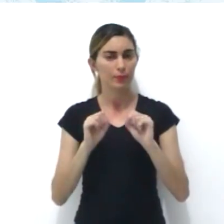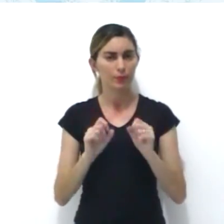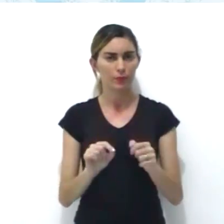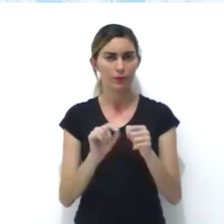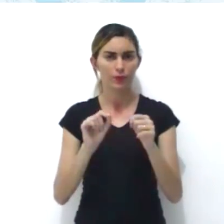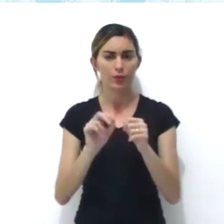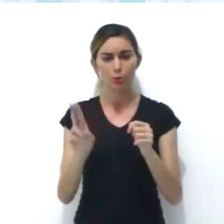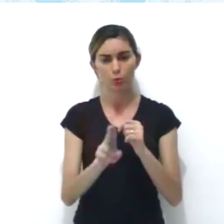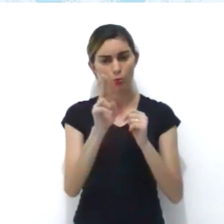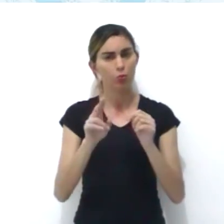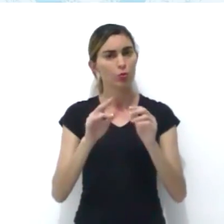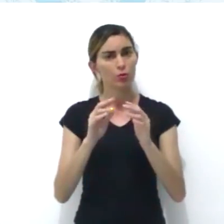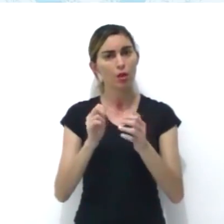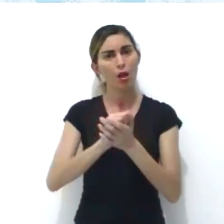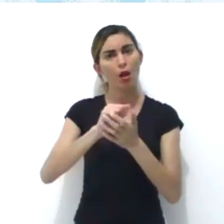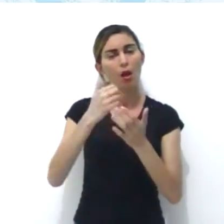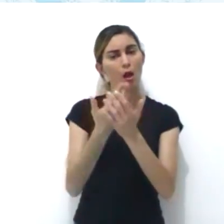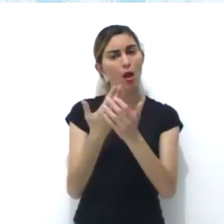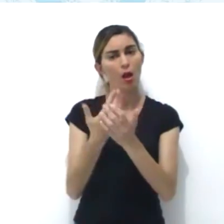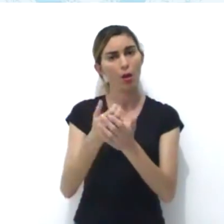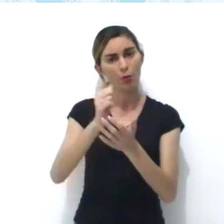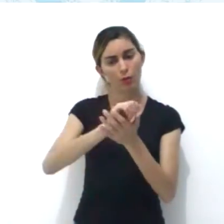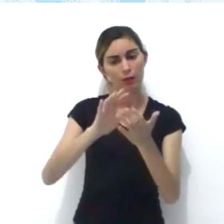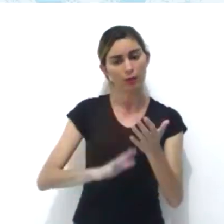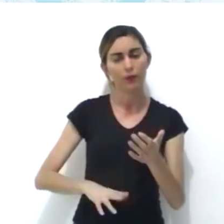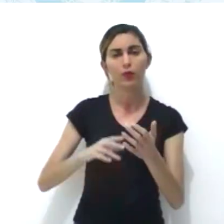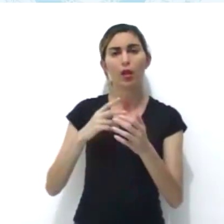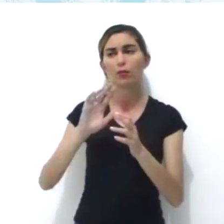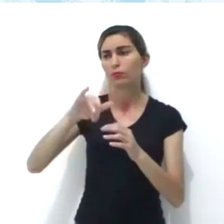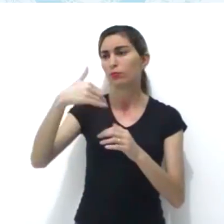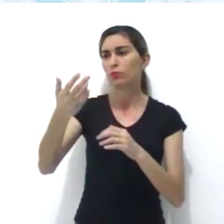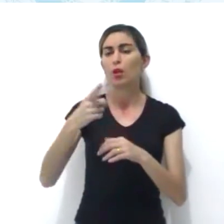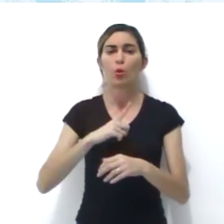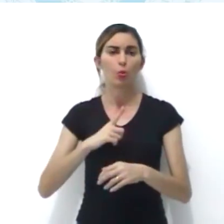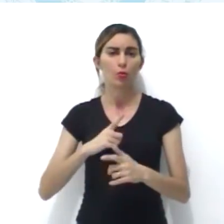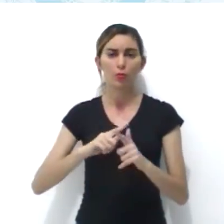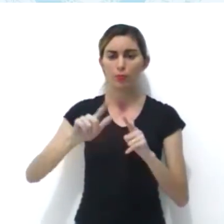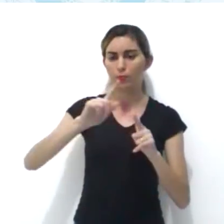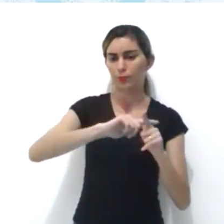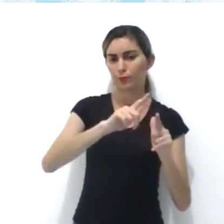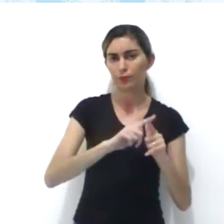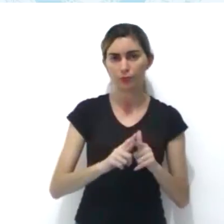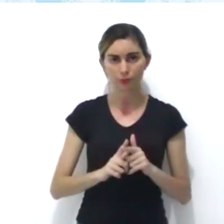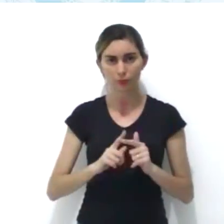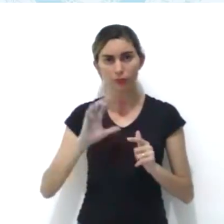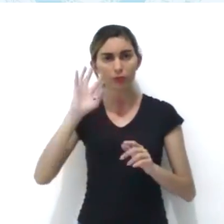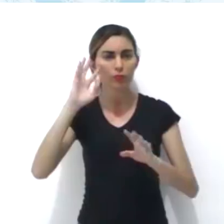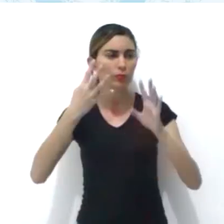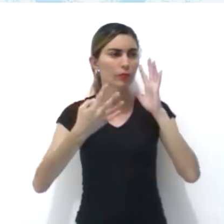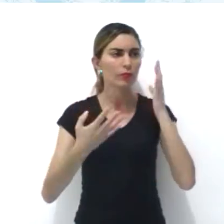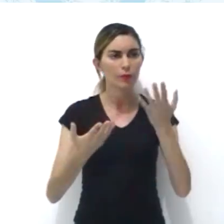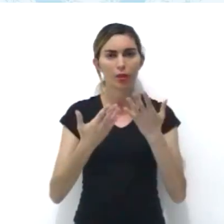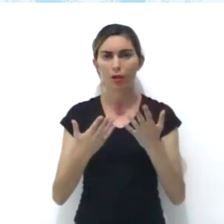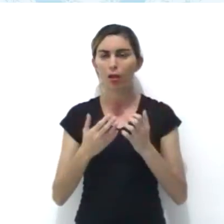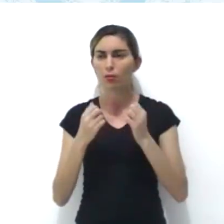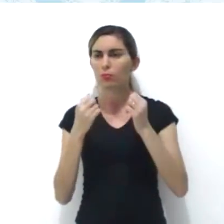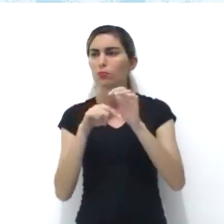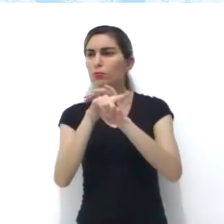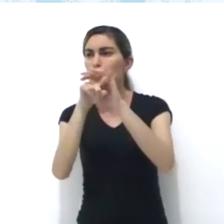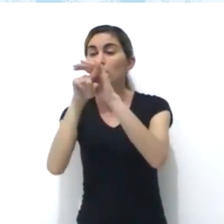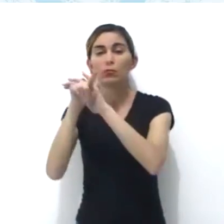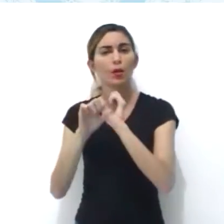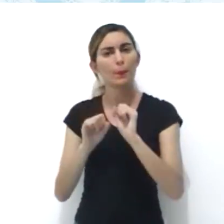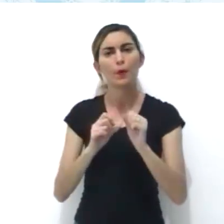Também ele pode fazer uso das aulas e atividades de campo, explorar. Se eu tenho um problema e quero,